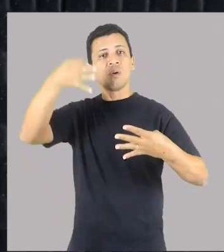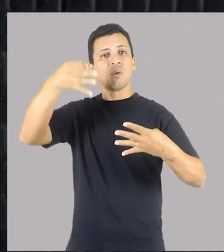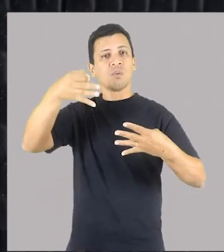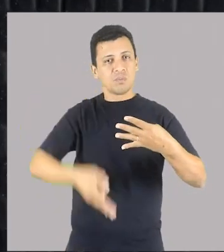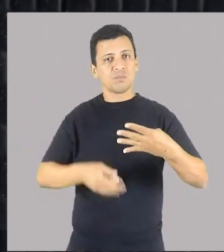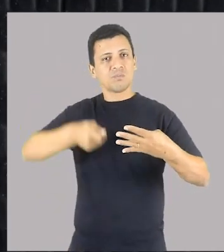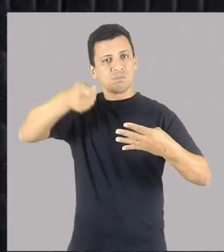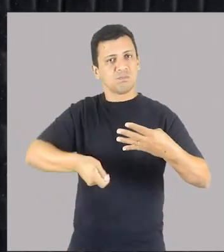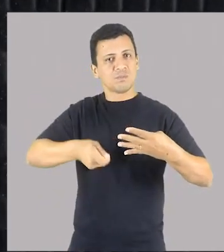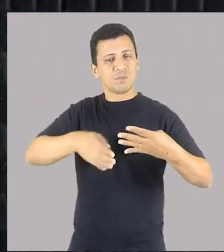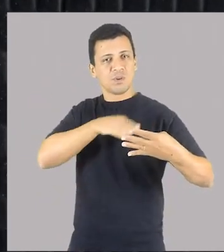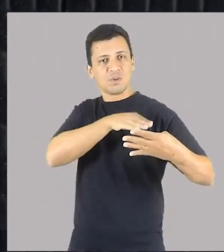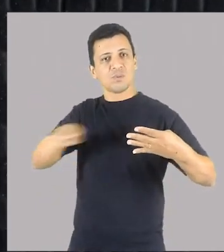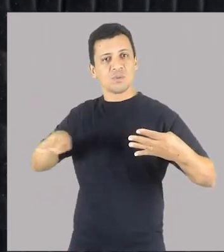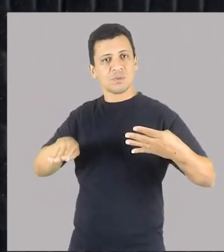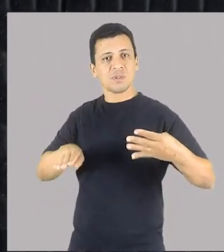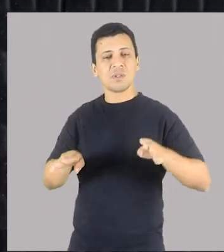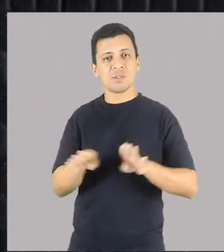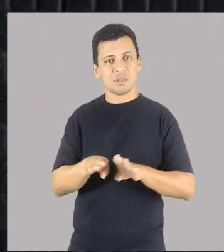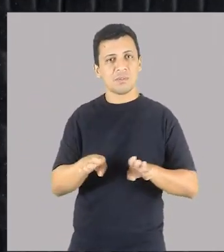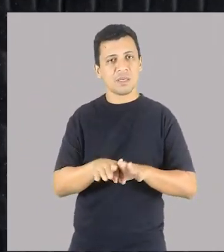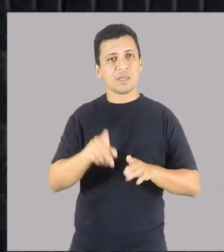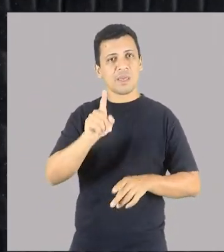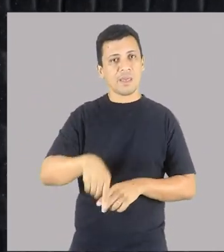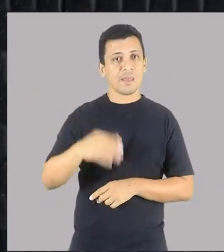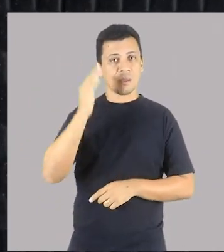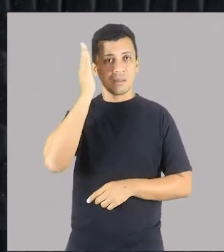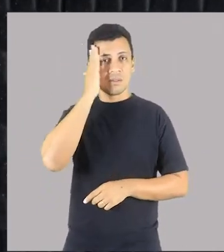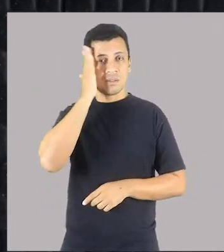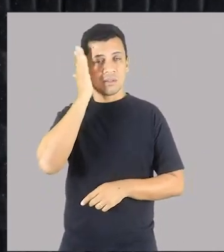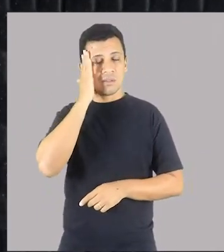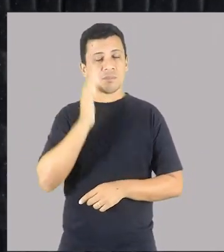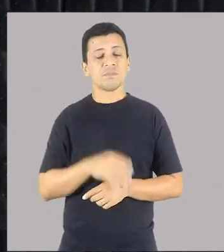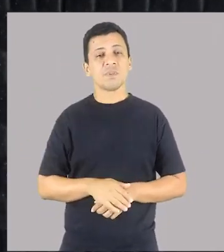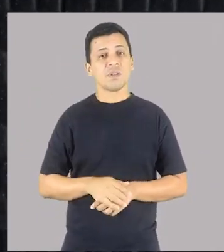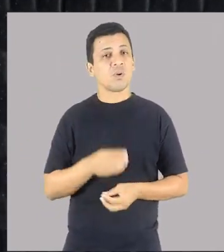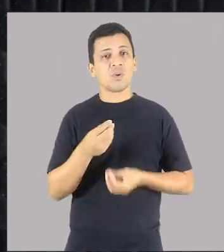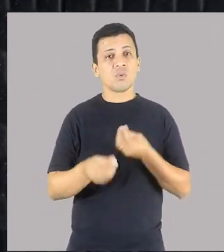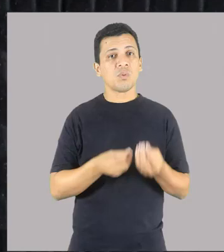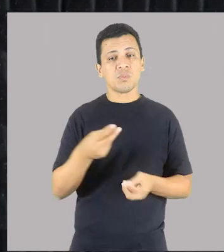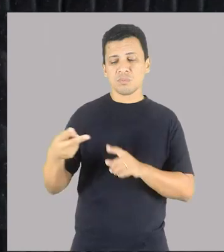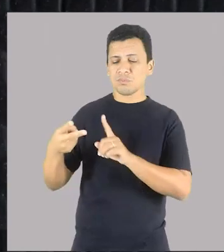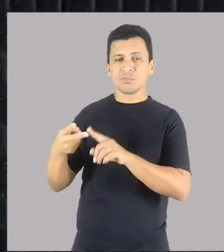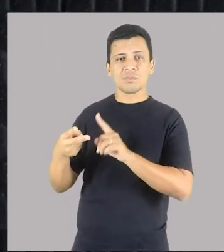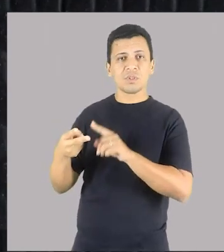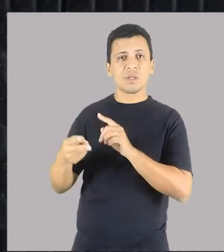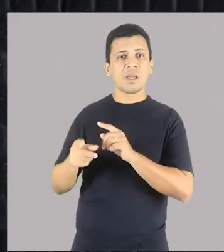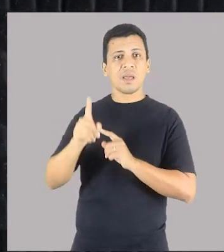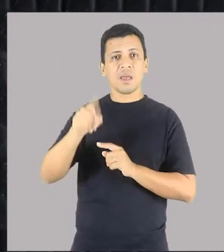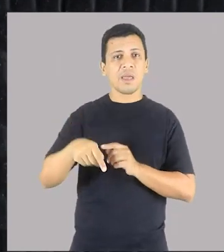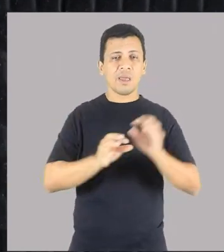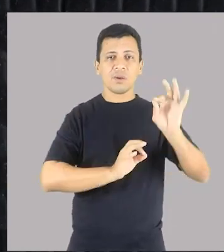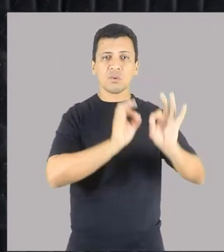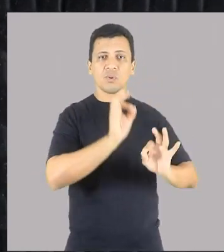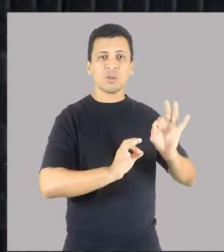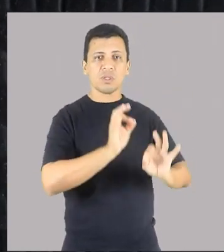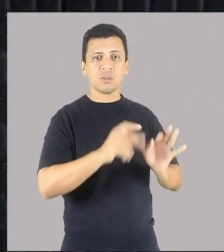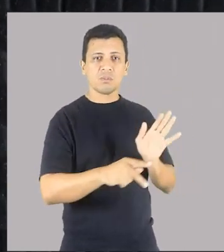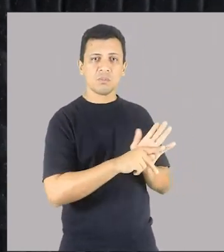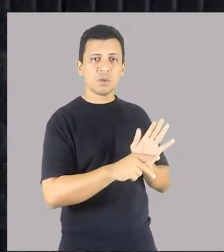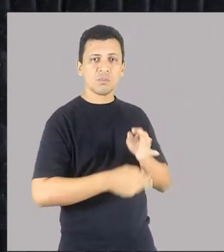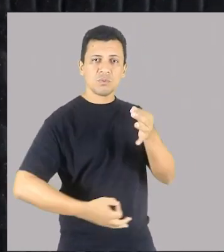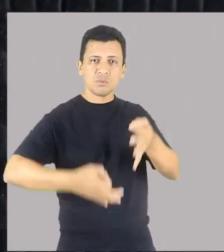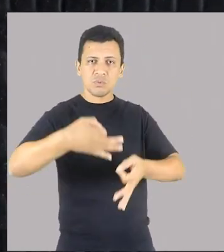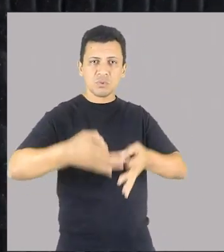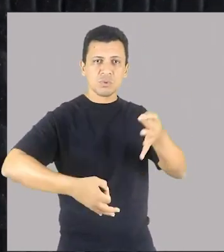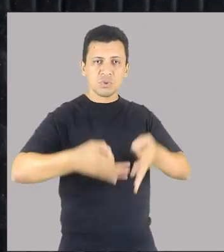aqui, é uma fonte interpretativa, ou seja, a jurisprudência parte do ordenamento jurídico, parte das